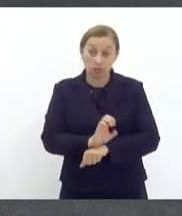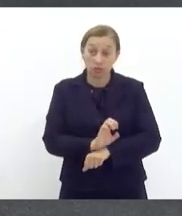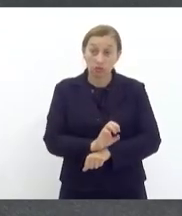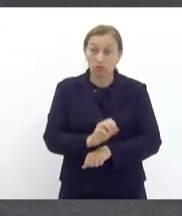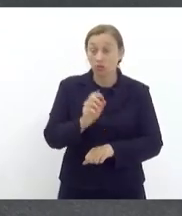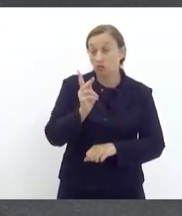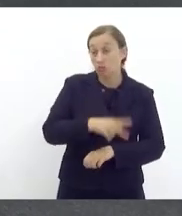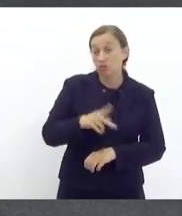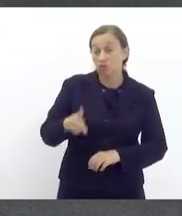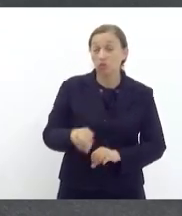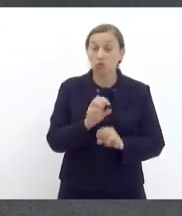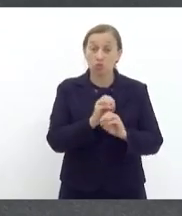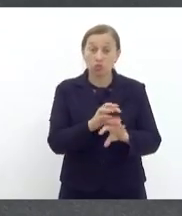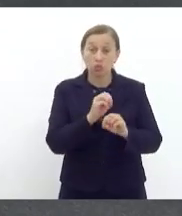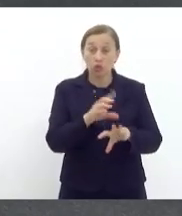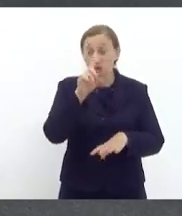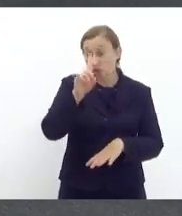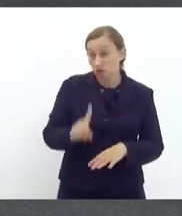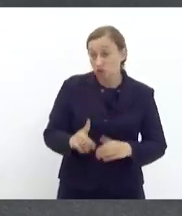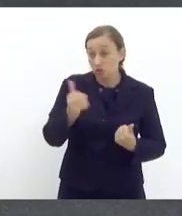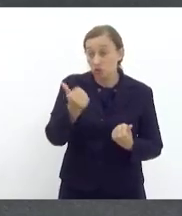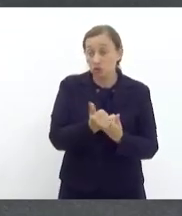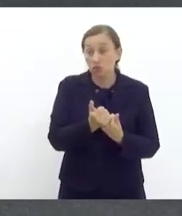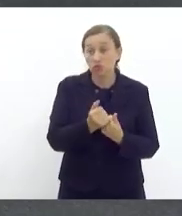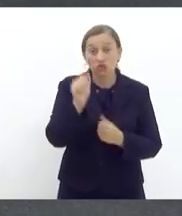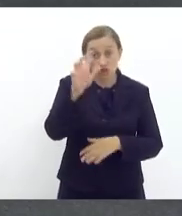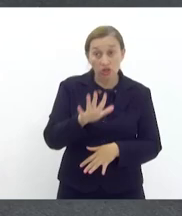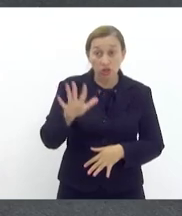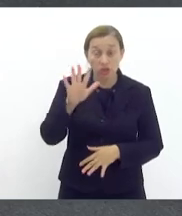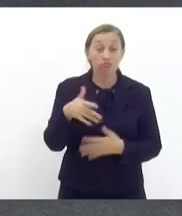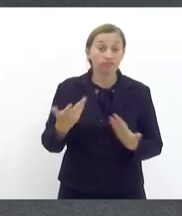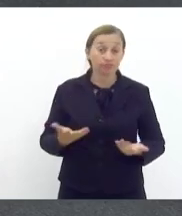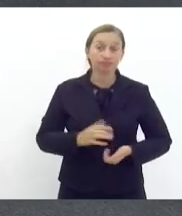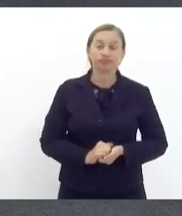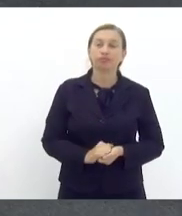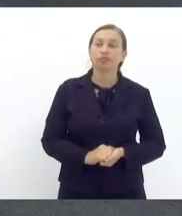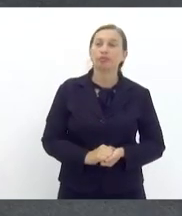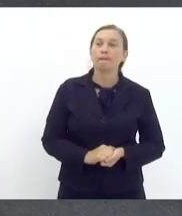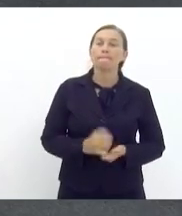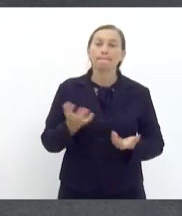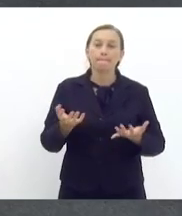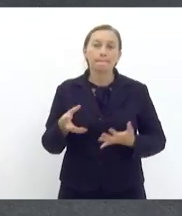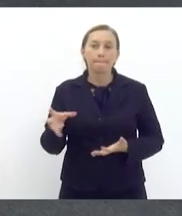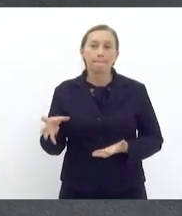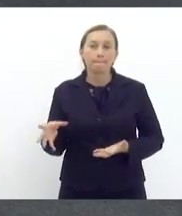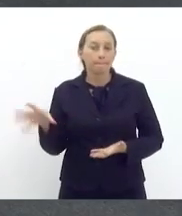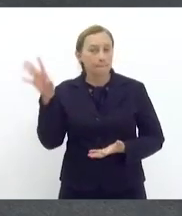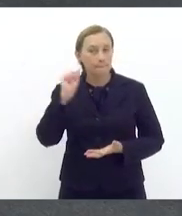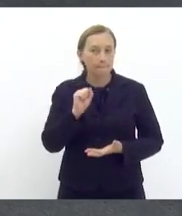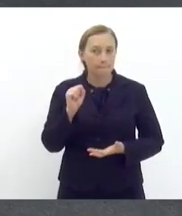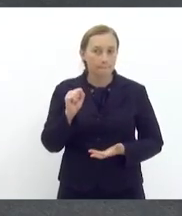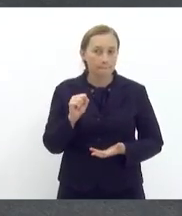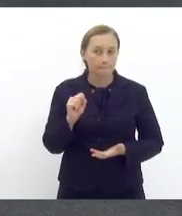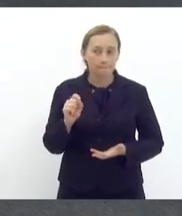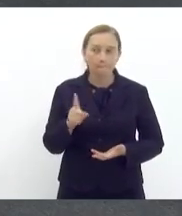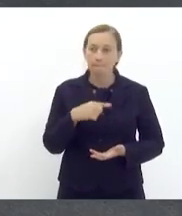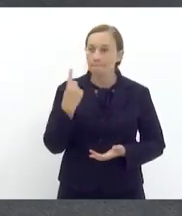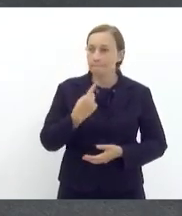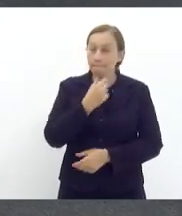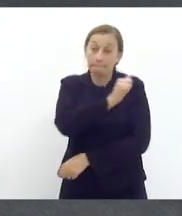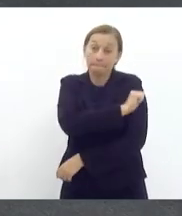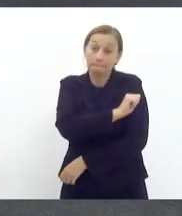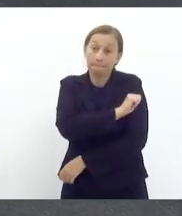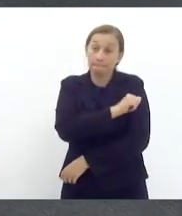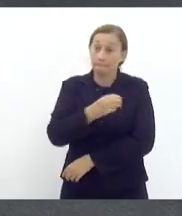professora orientadora diretora de junta diretora geral eu quero ouvir para os nossos estudantes que